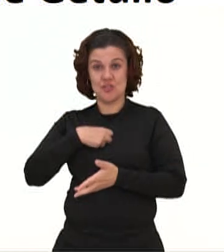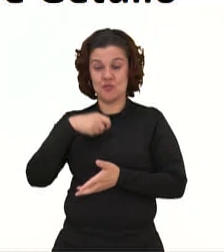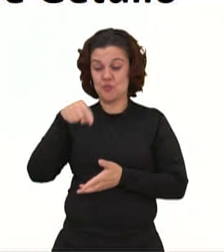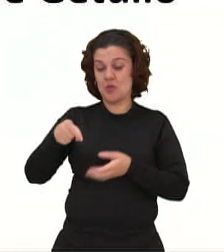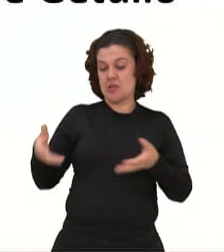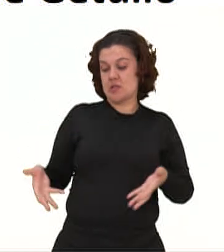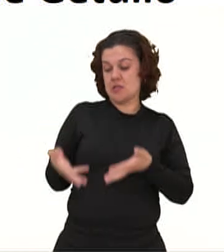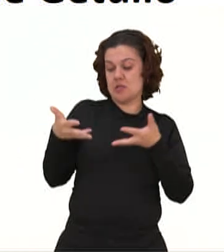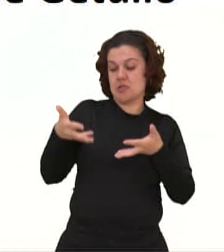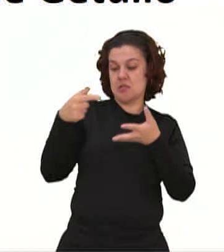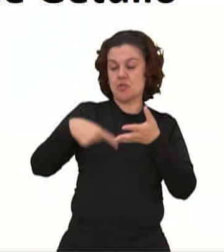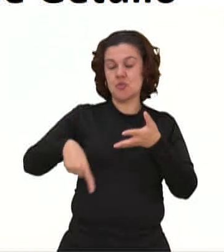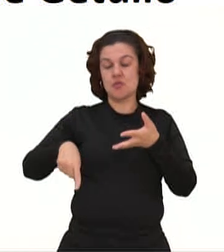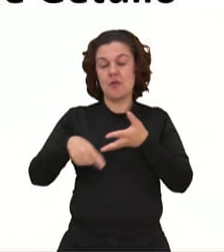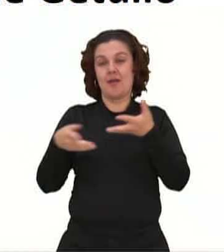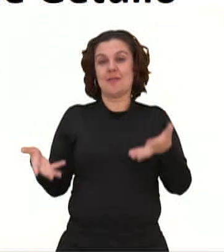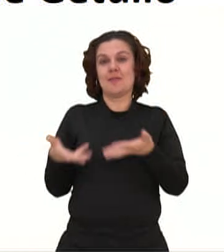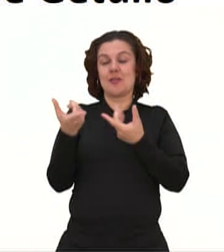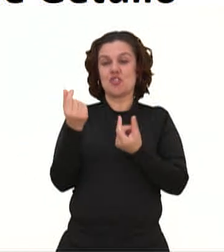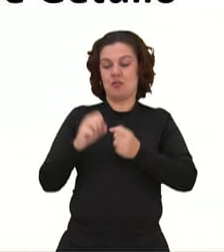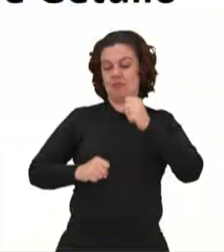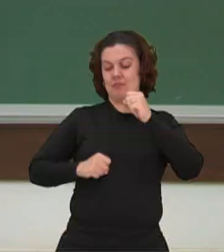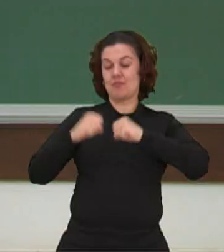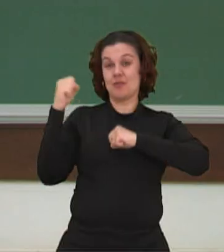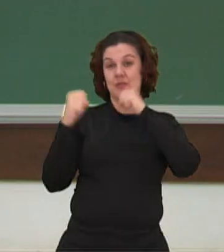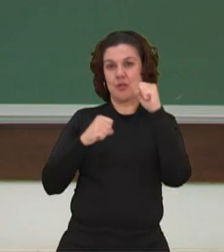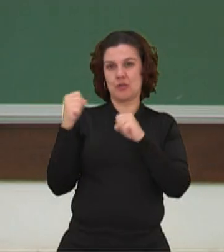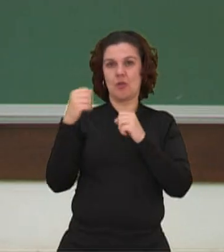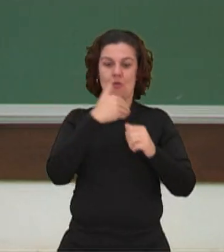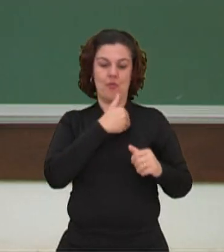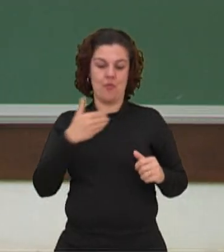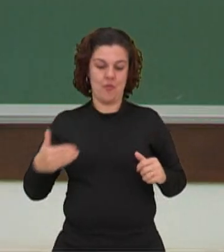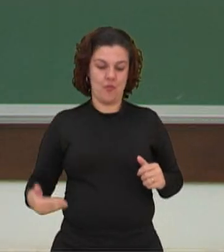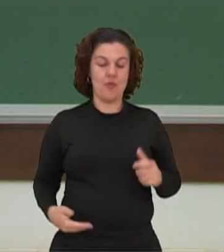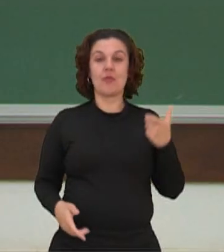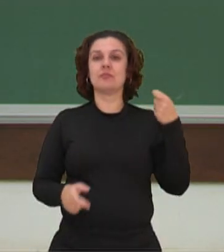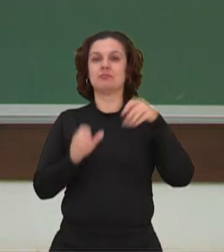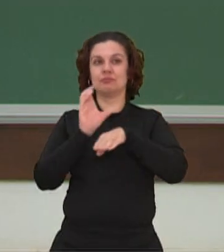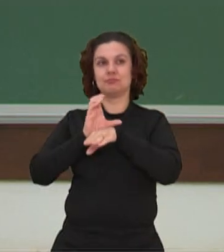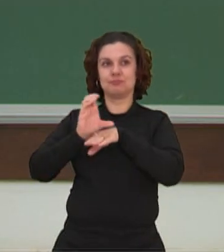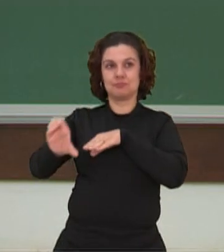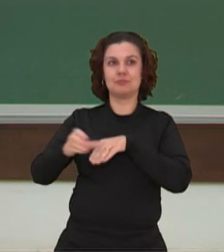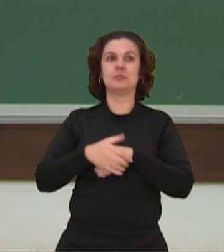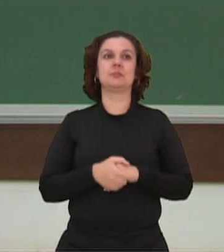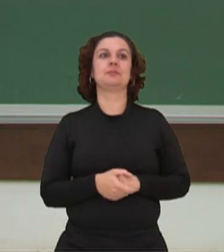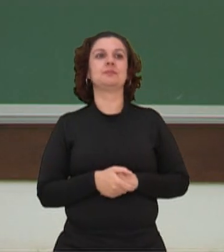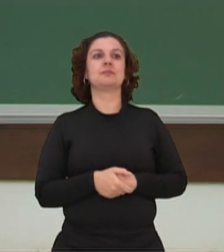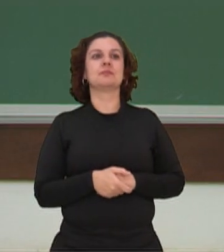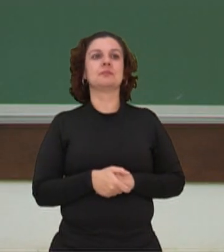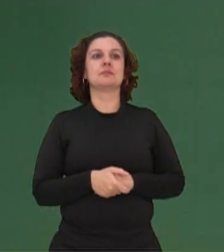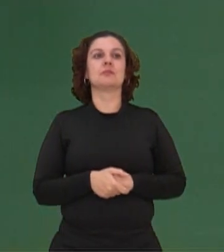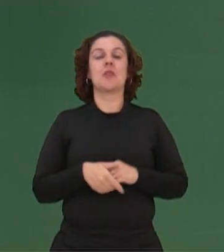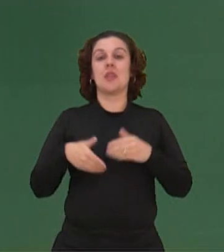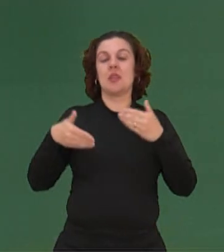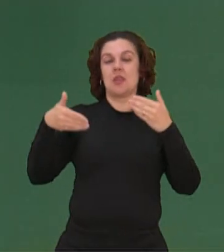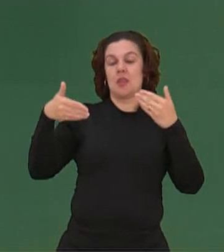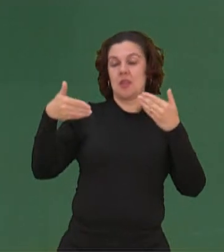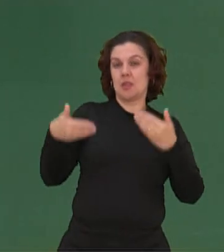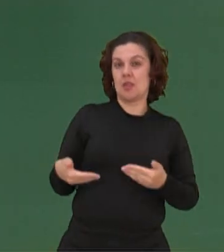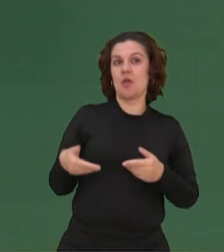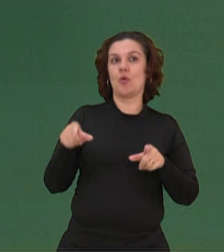dar um incentivo maior à industrialização. O governo tomou ações. Então aqui, ó, essa política é chamada